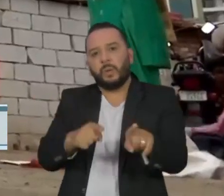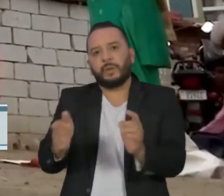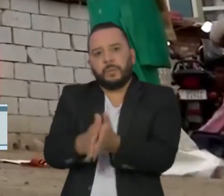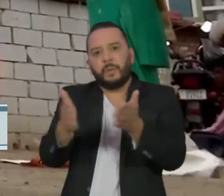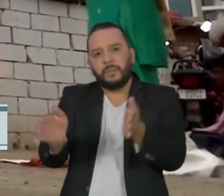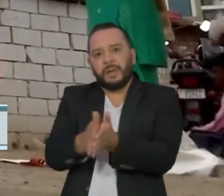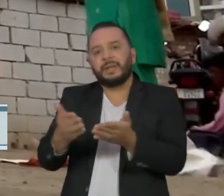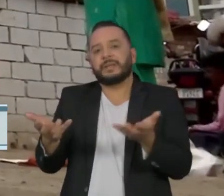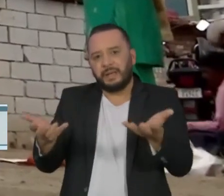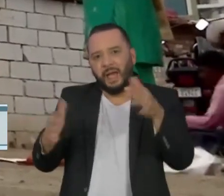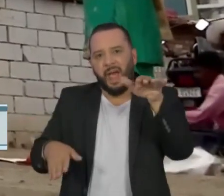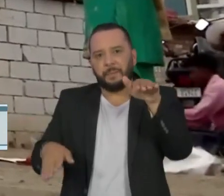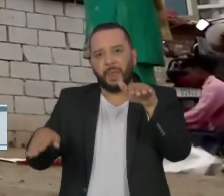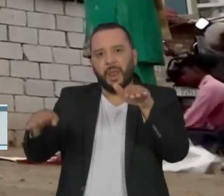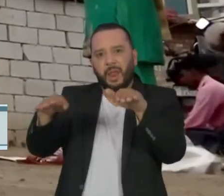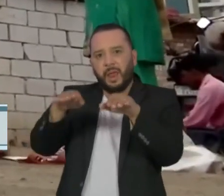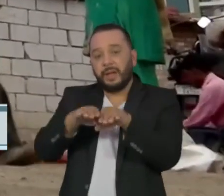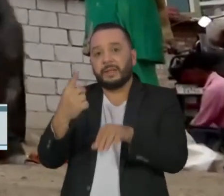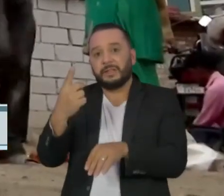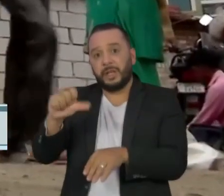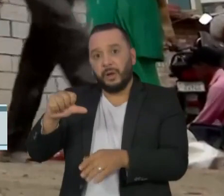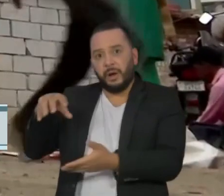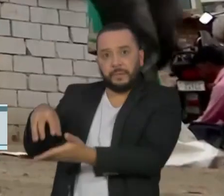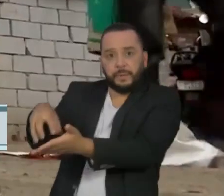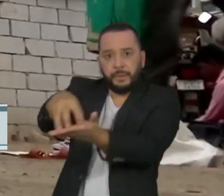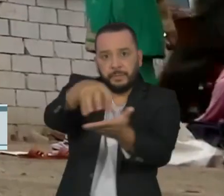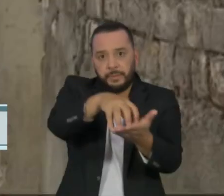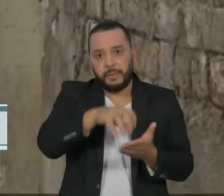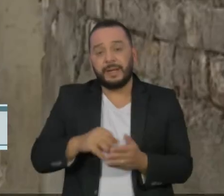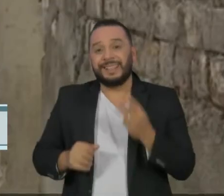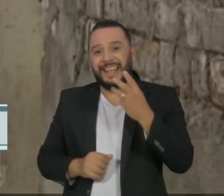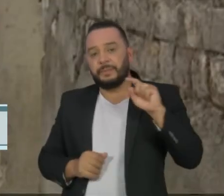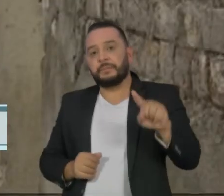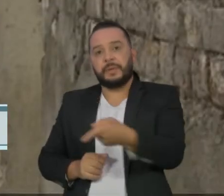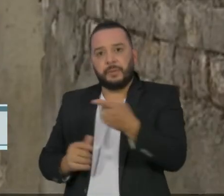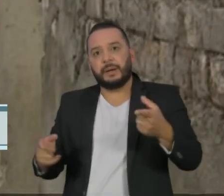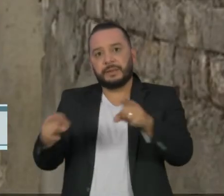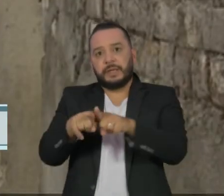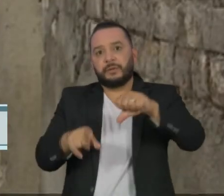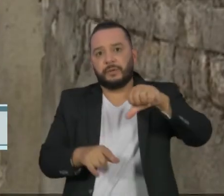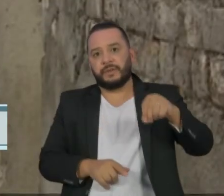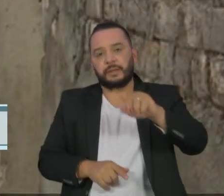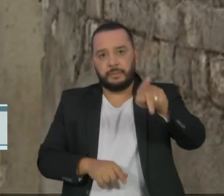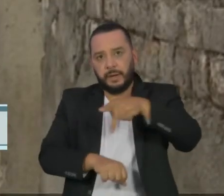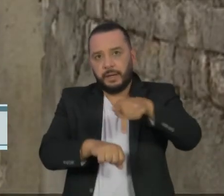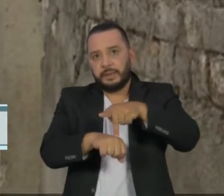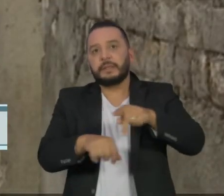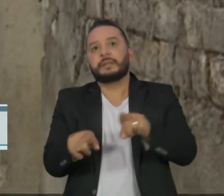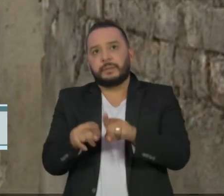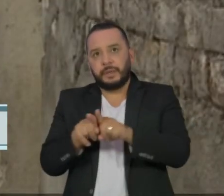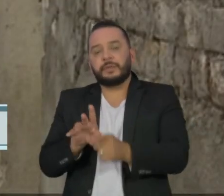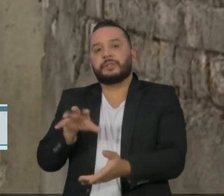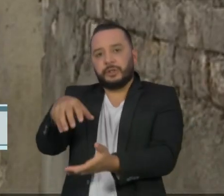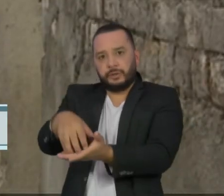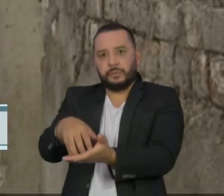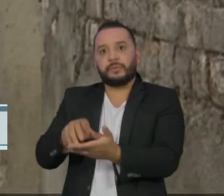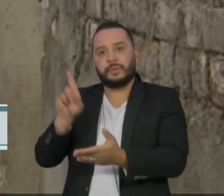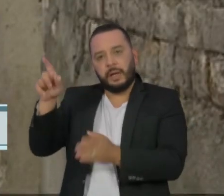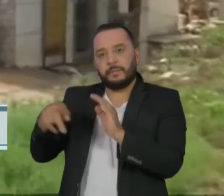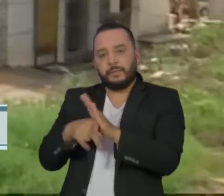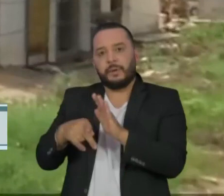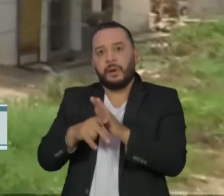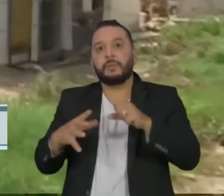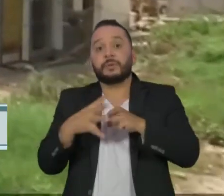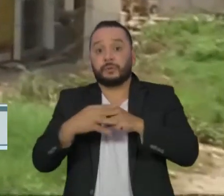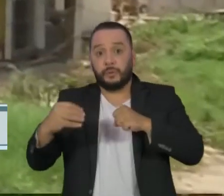19 organizações e mais de 3 mil parceiros em 90 países. Em conjunto com o Instituto de Meio Ambiente de Estocolmo, na Suécia, a